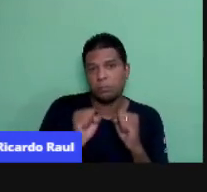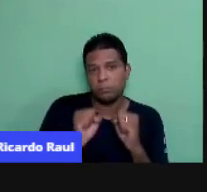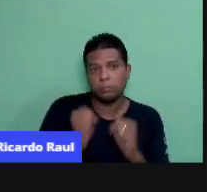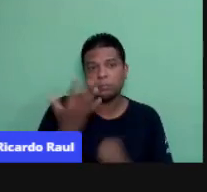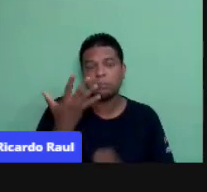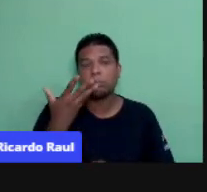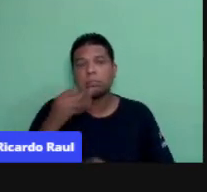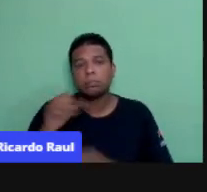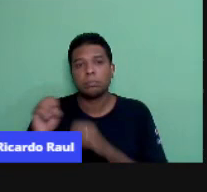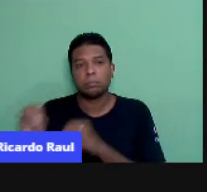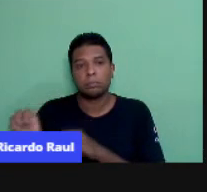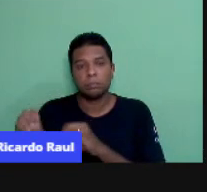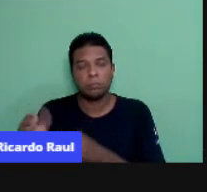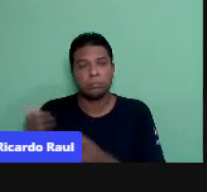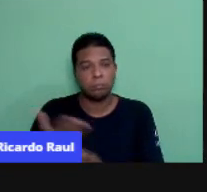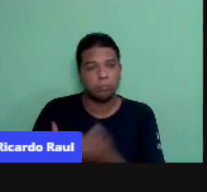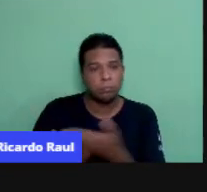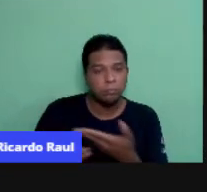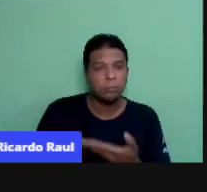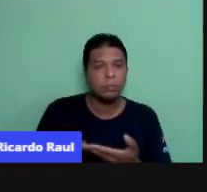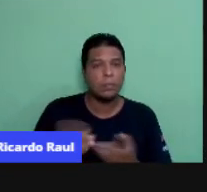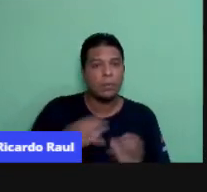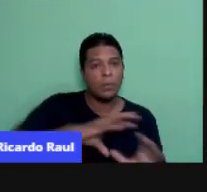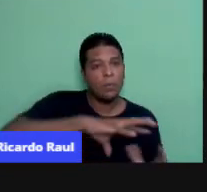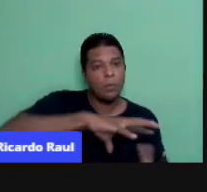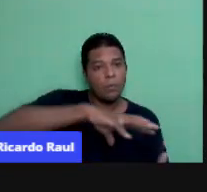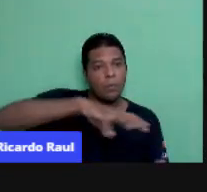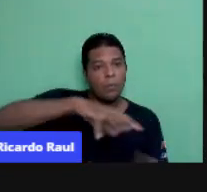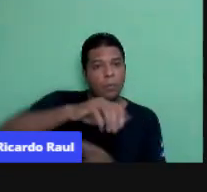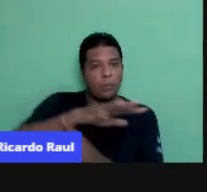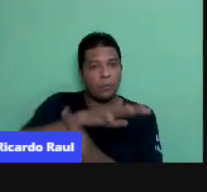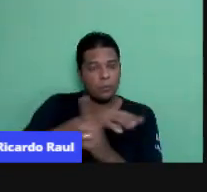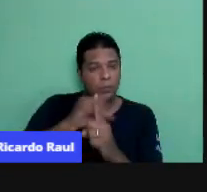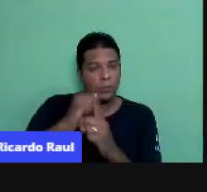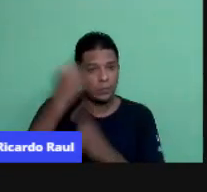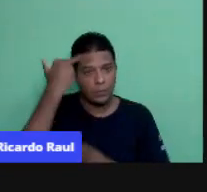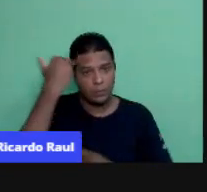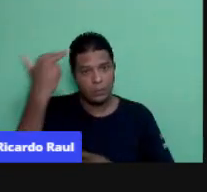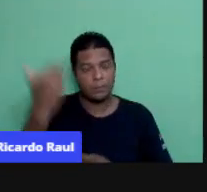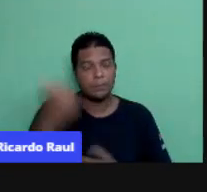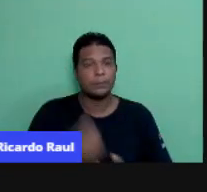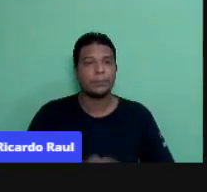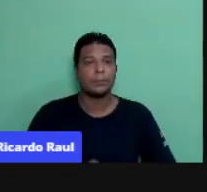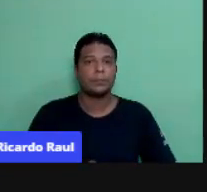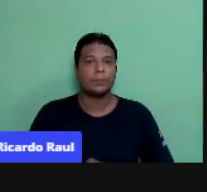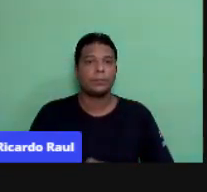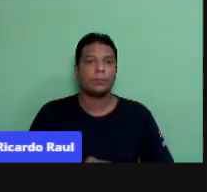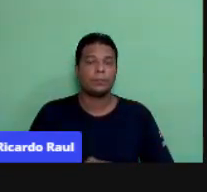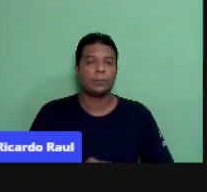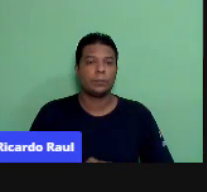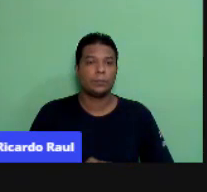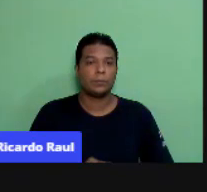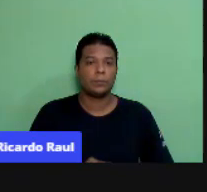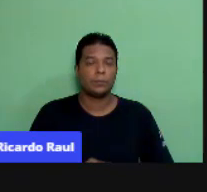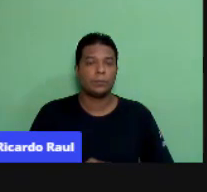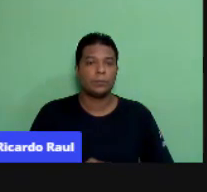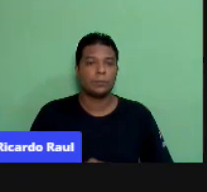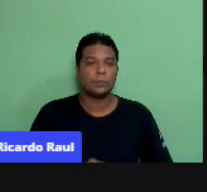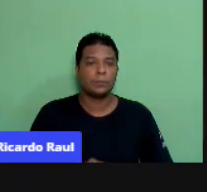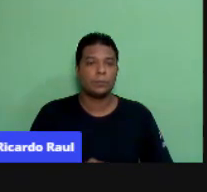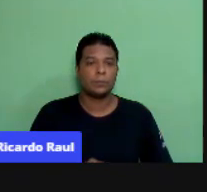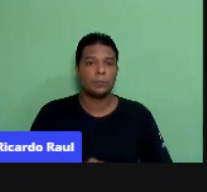E a mesma coisa a relação do mundo social e natural, tá? Então, agora o próximo